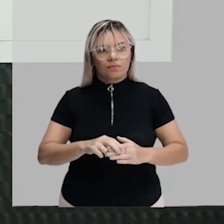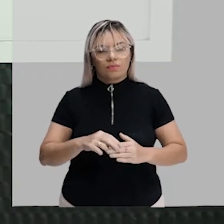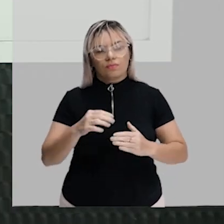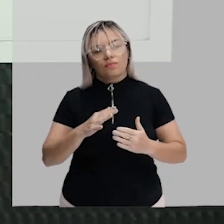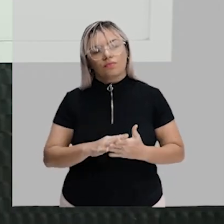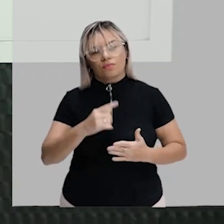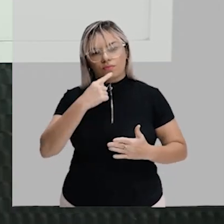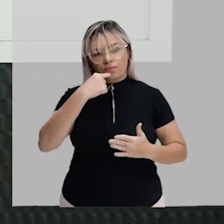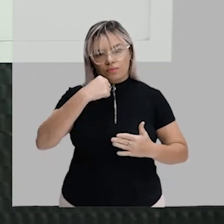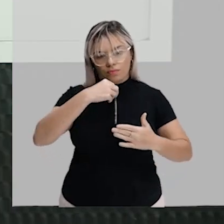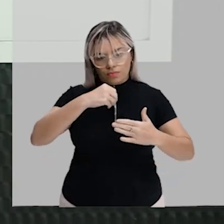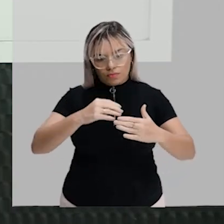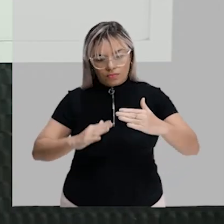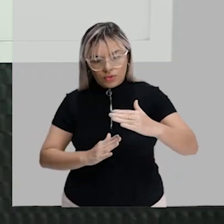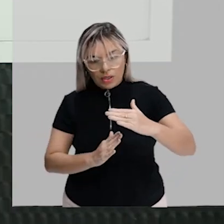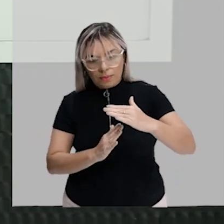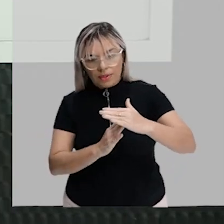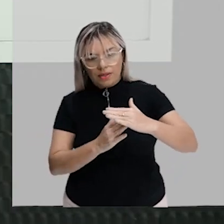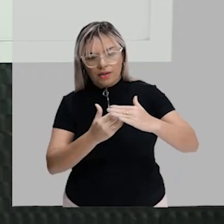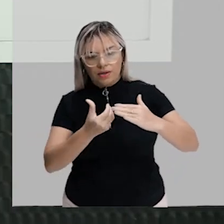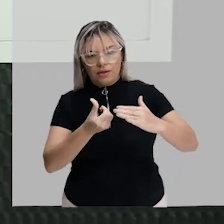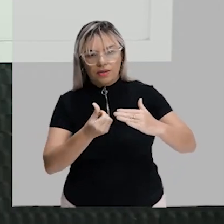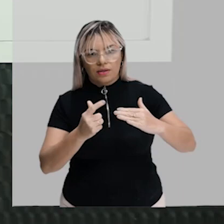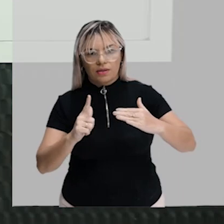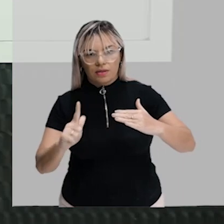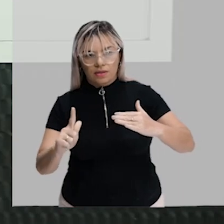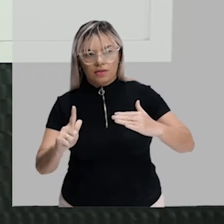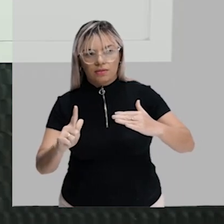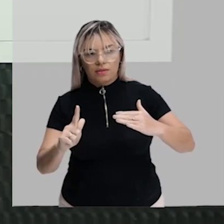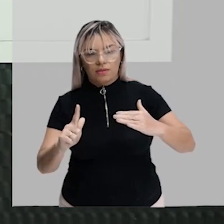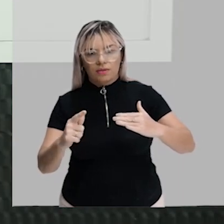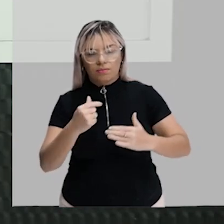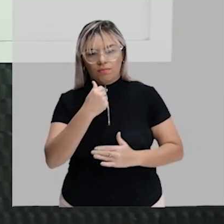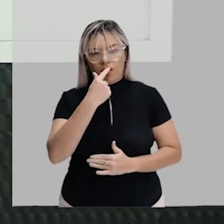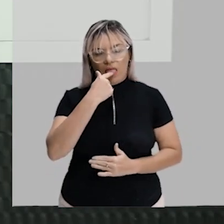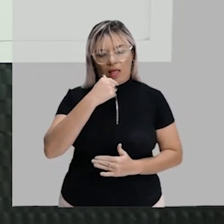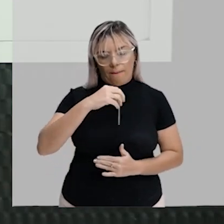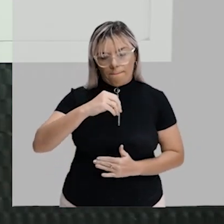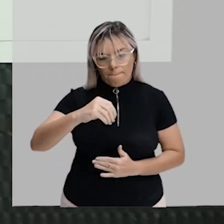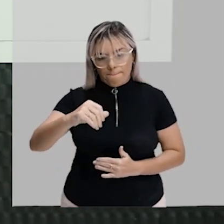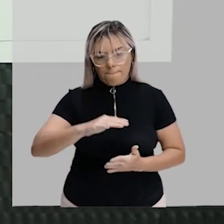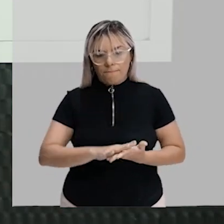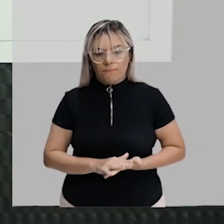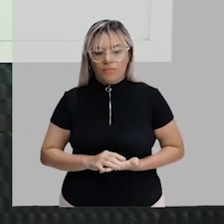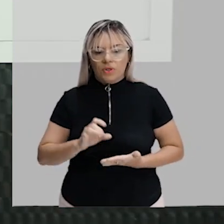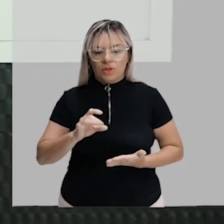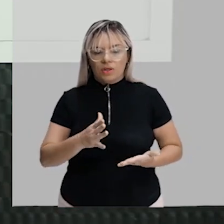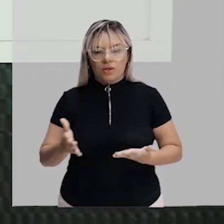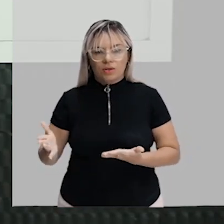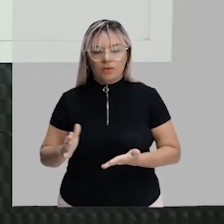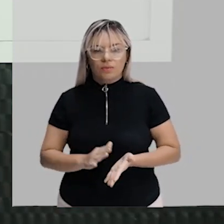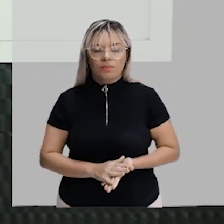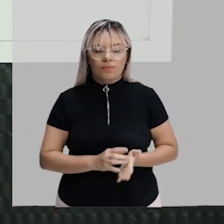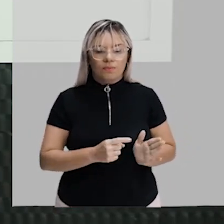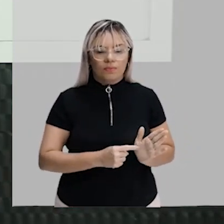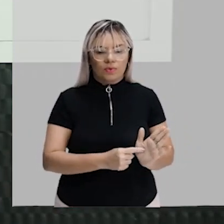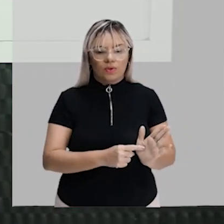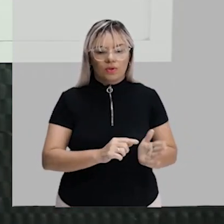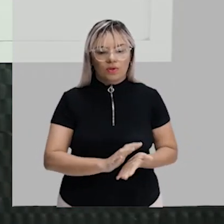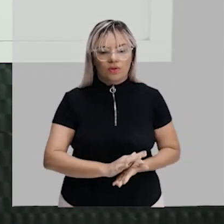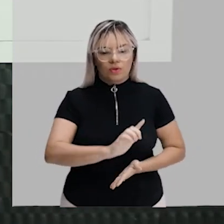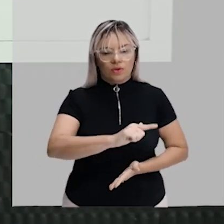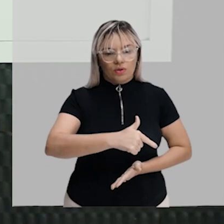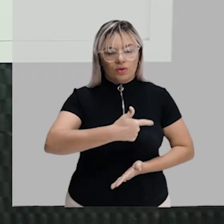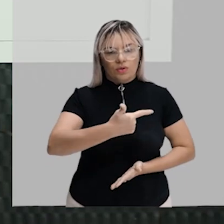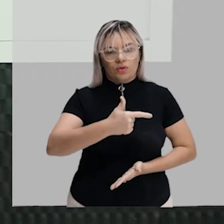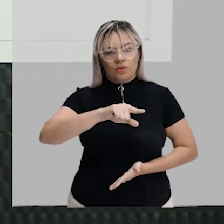sal. 6 gramas de sal, certo? Olha só que o seguinte, ele falou ou